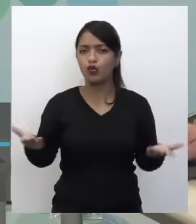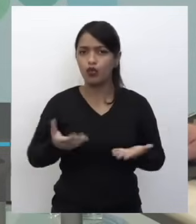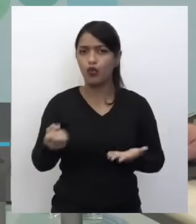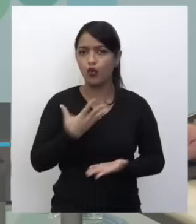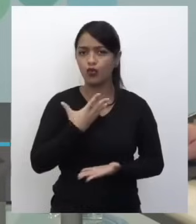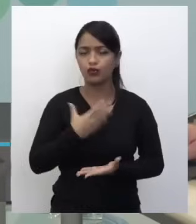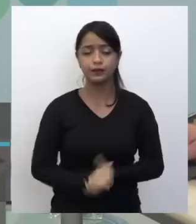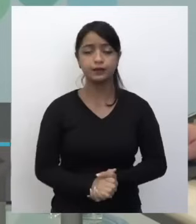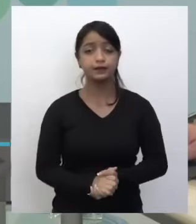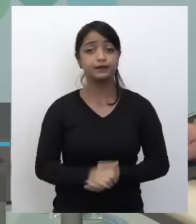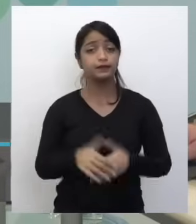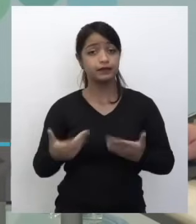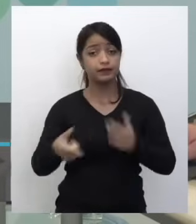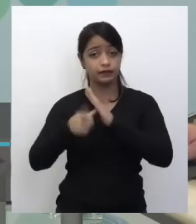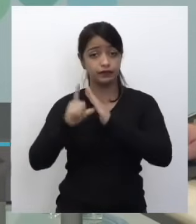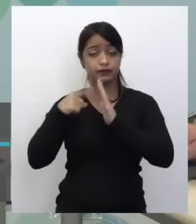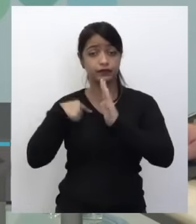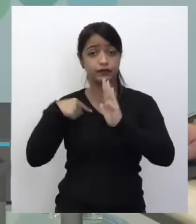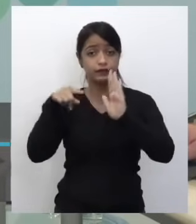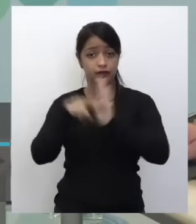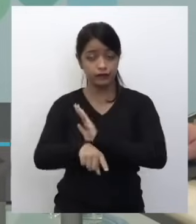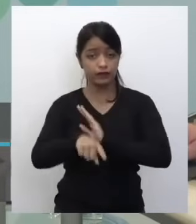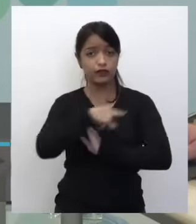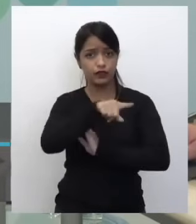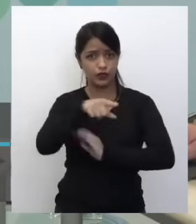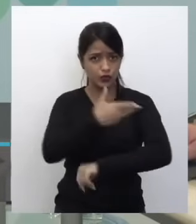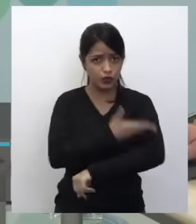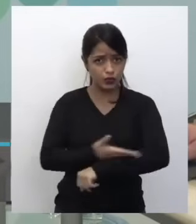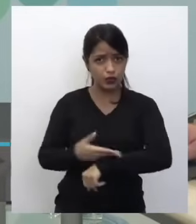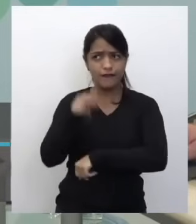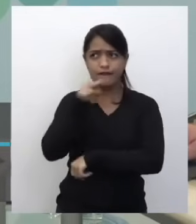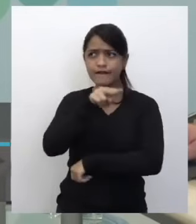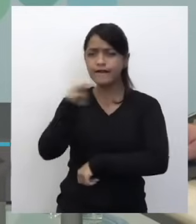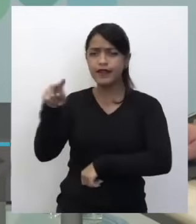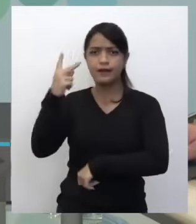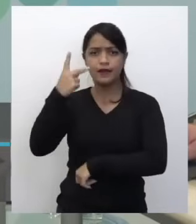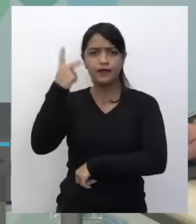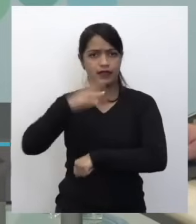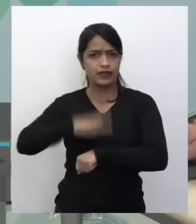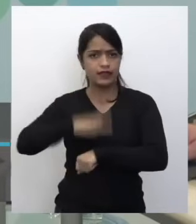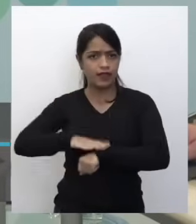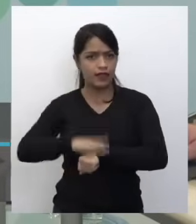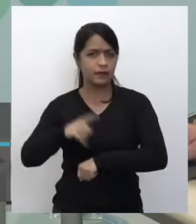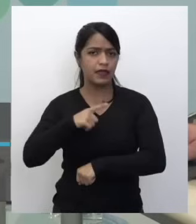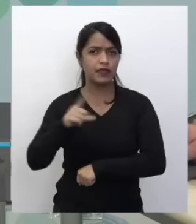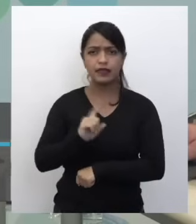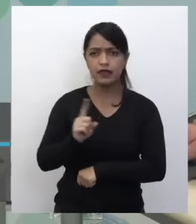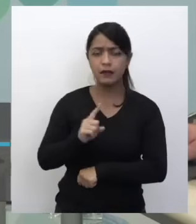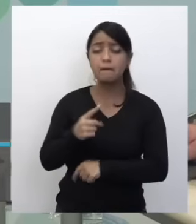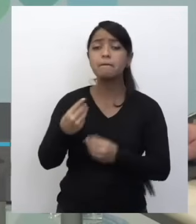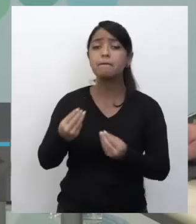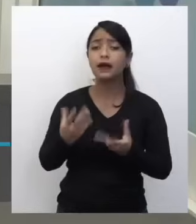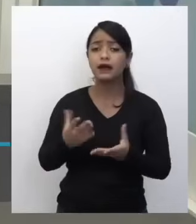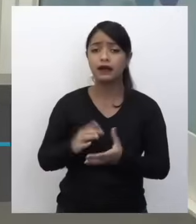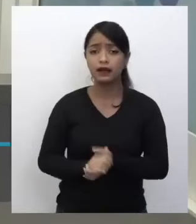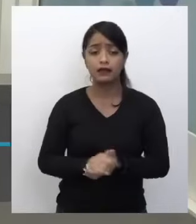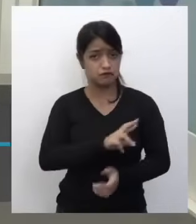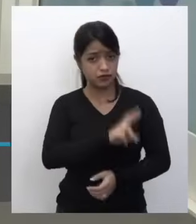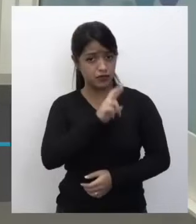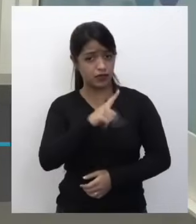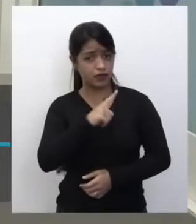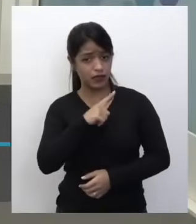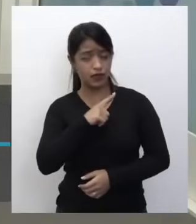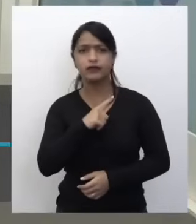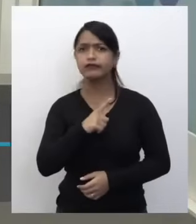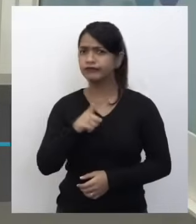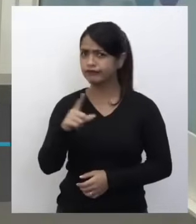para vocês, se vocês usavam a previsão do tempo, se vocês consultavam e para quê, para qual finalidade. Nós temos alguma resposta aí?